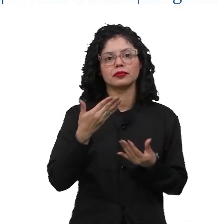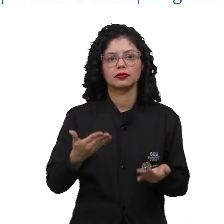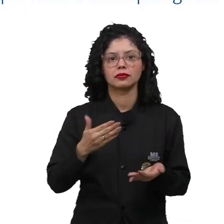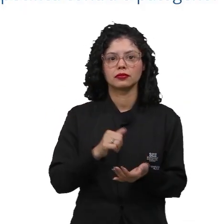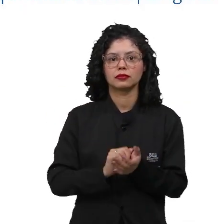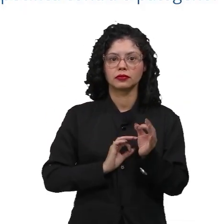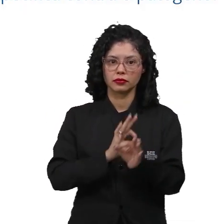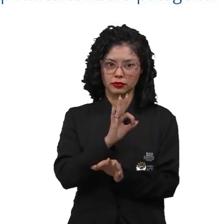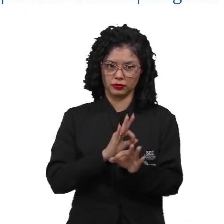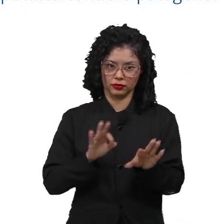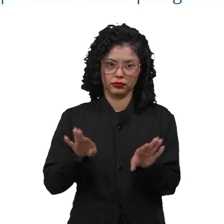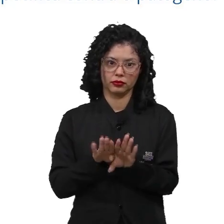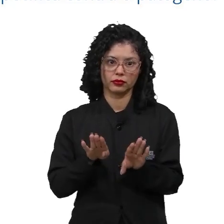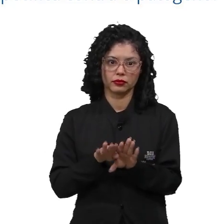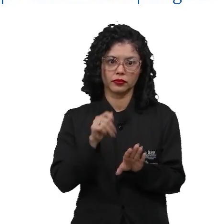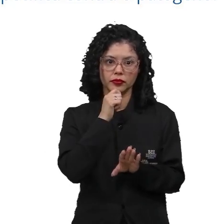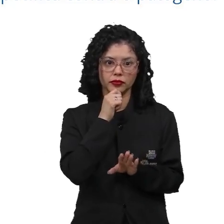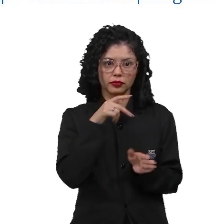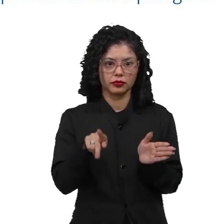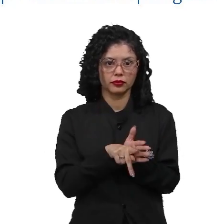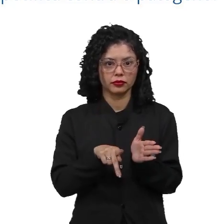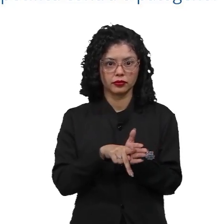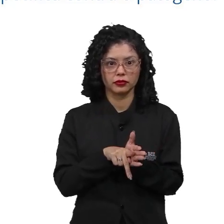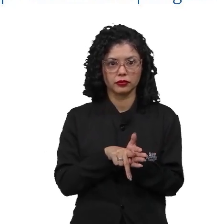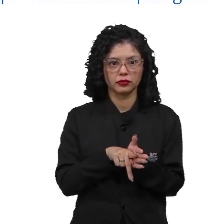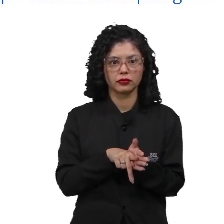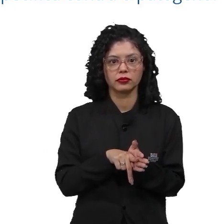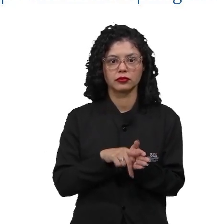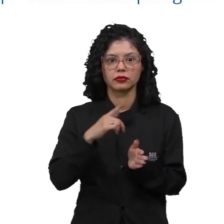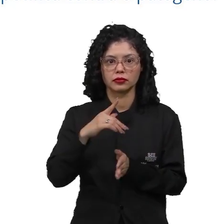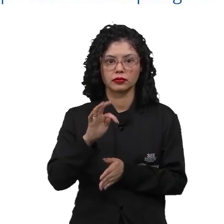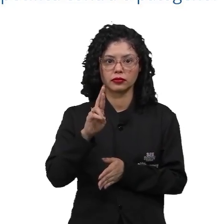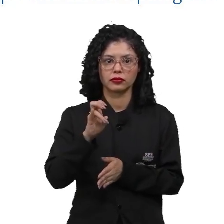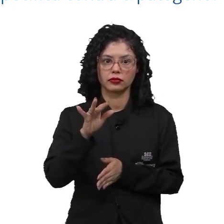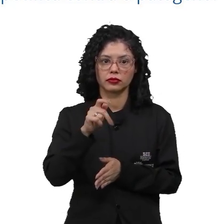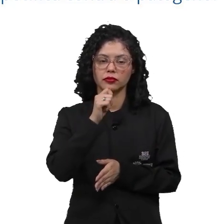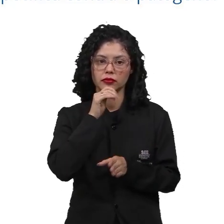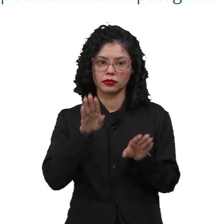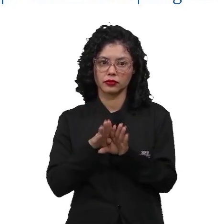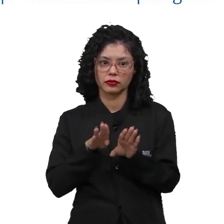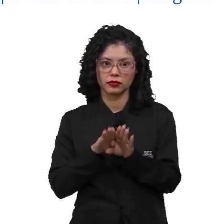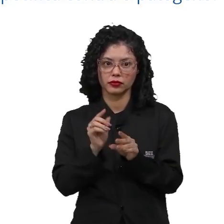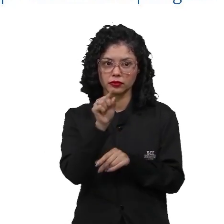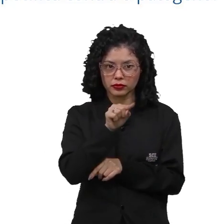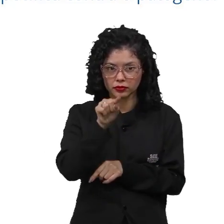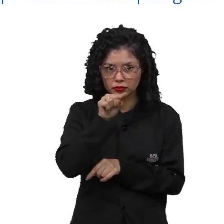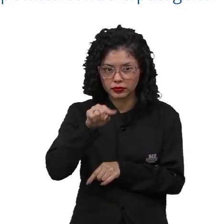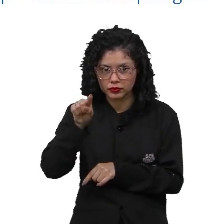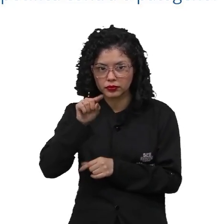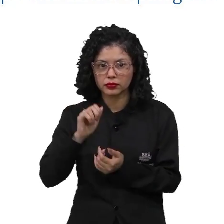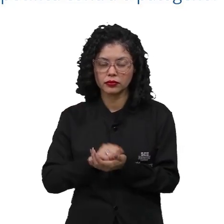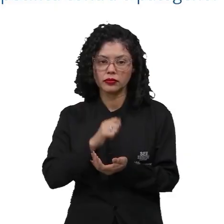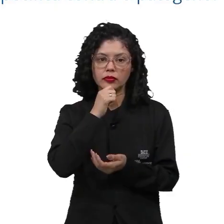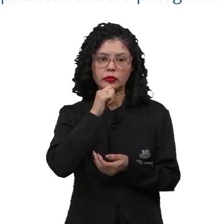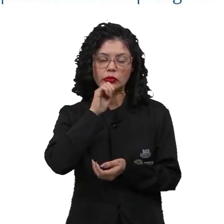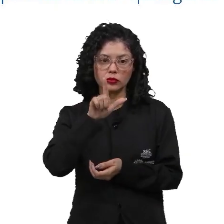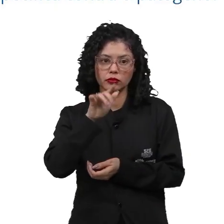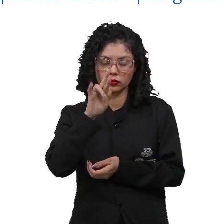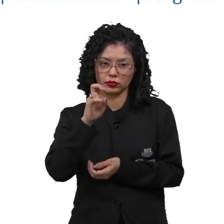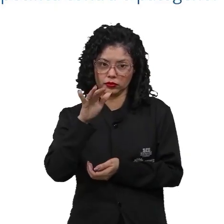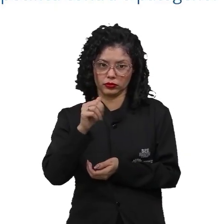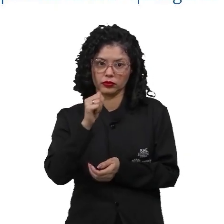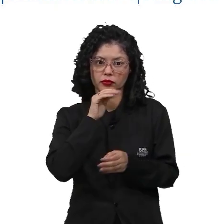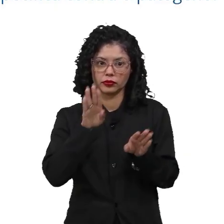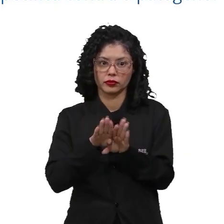e preparar uma resposta específica para esse tipo de patógeno. Então, essas células redondinhas aqui ao redor são os